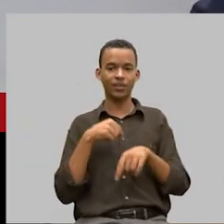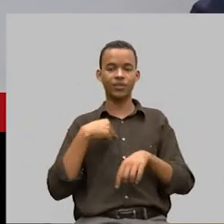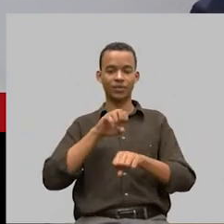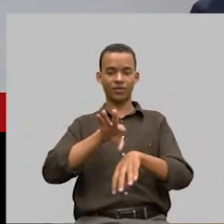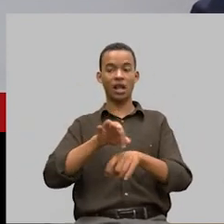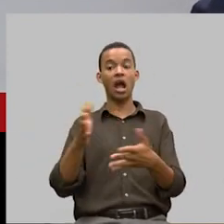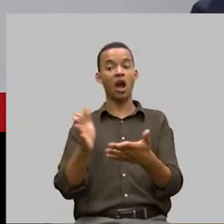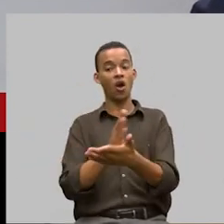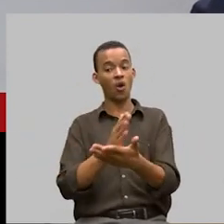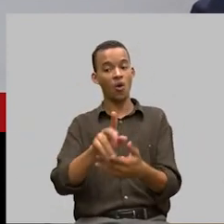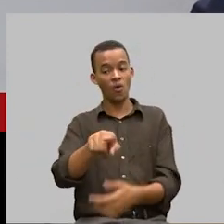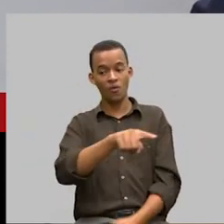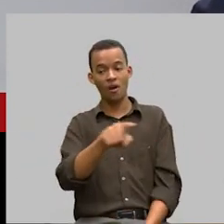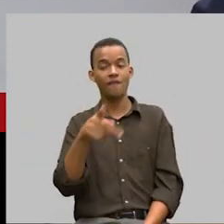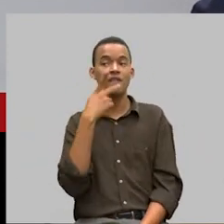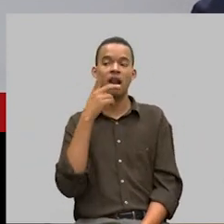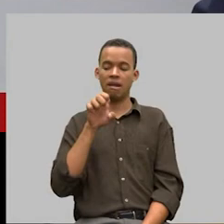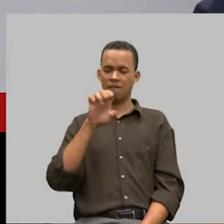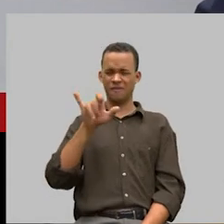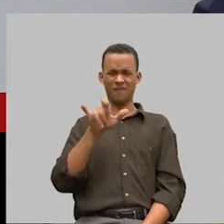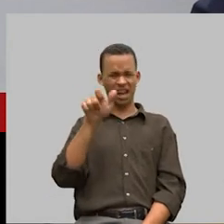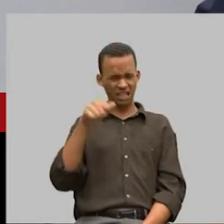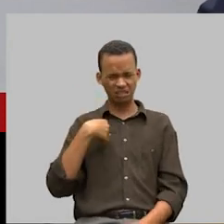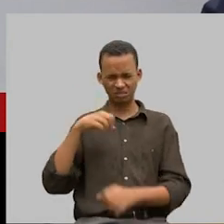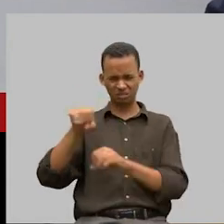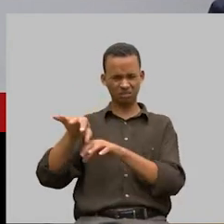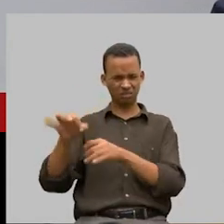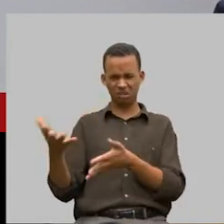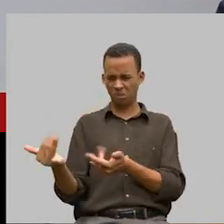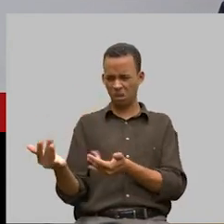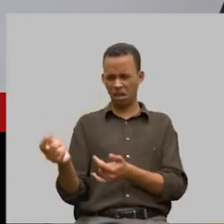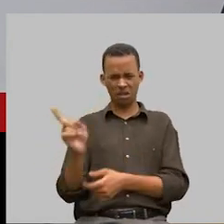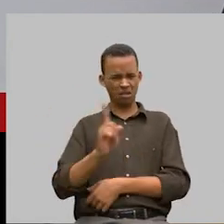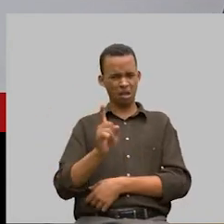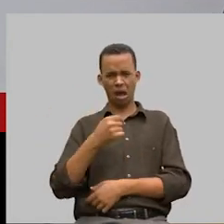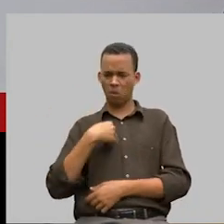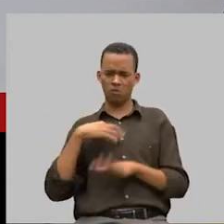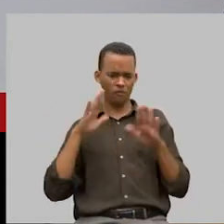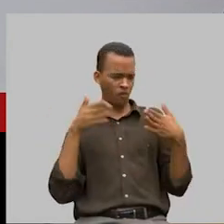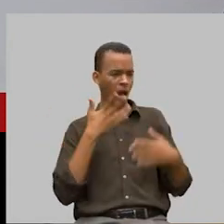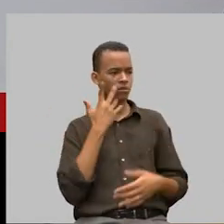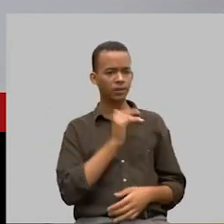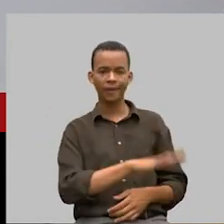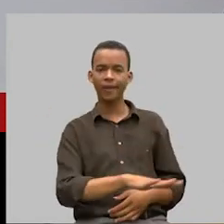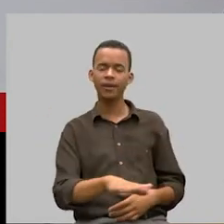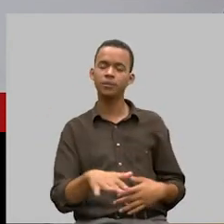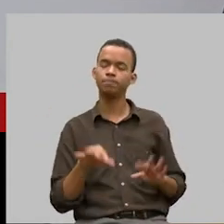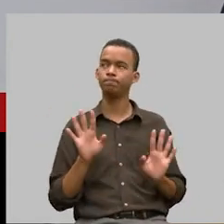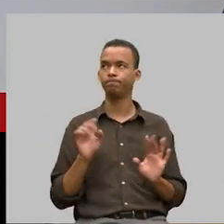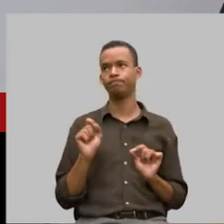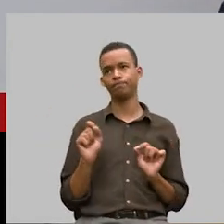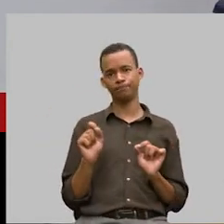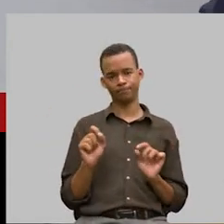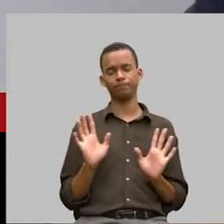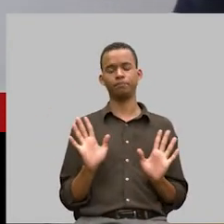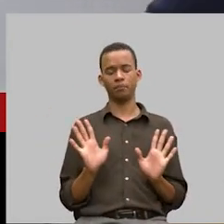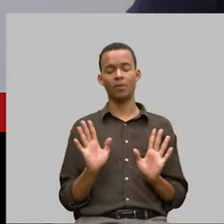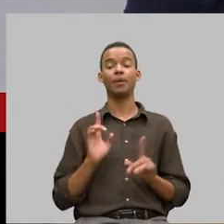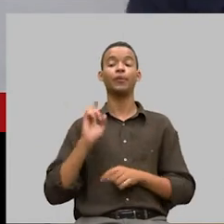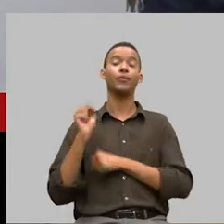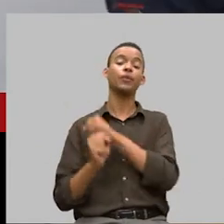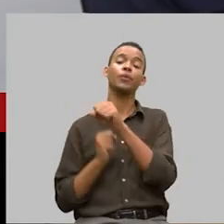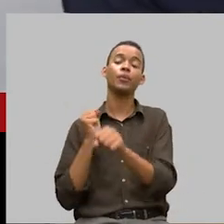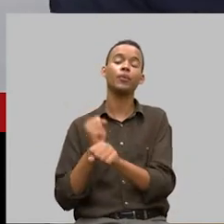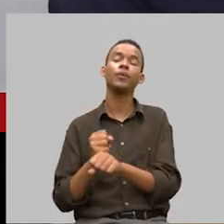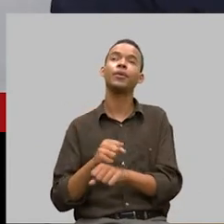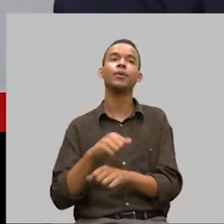EJA não né De jeito nenhum Professor imagina né nasci para dar aula para criança é um ano depois eles batem